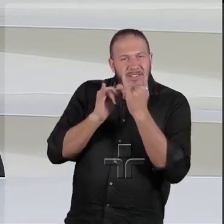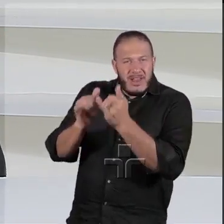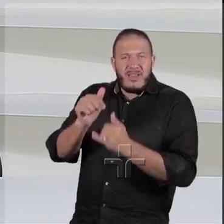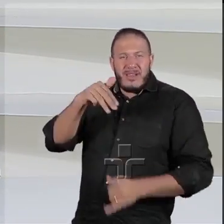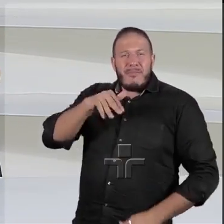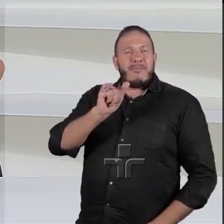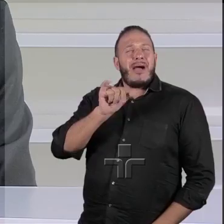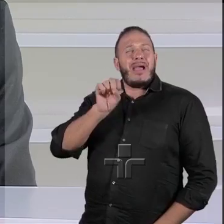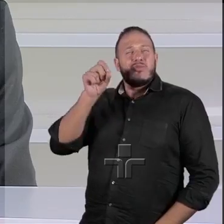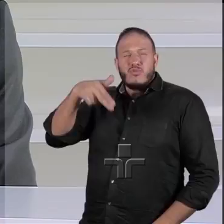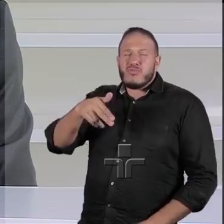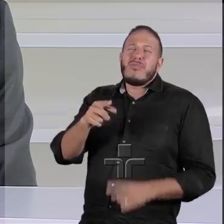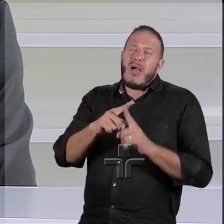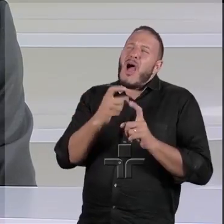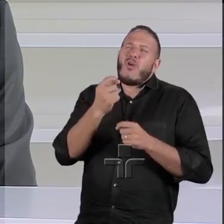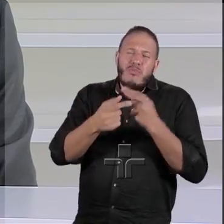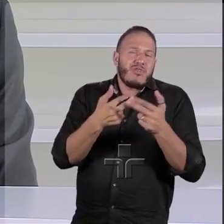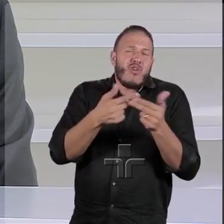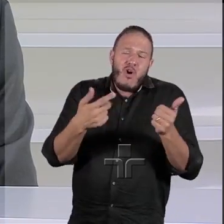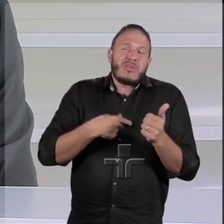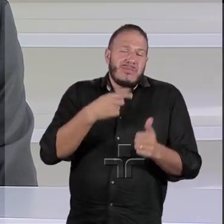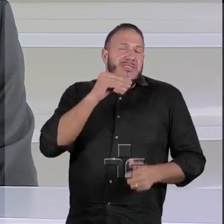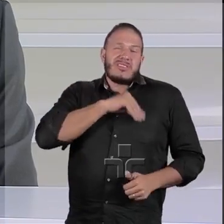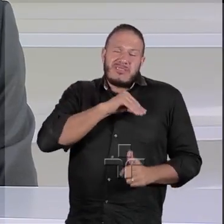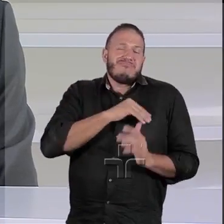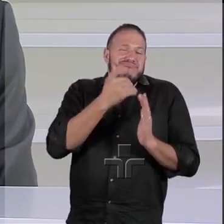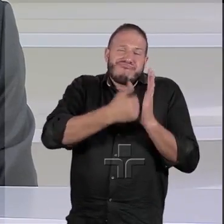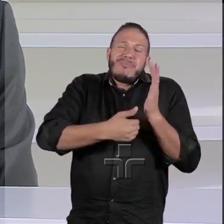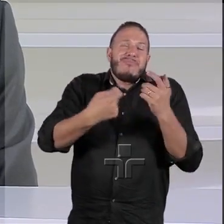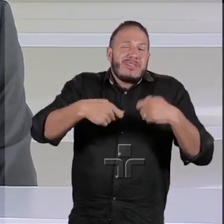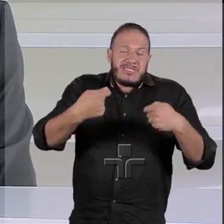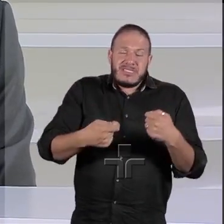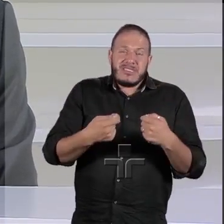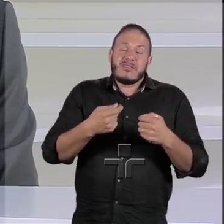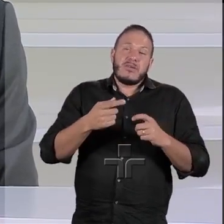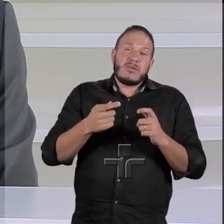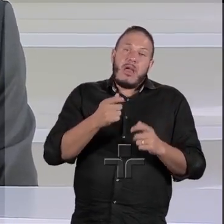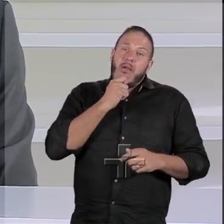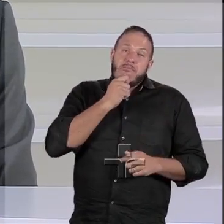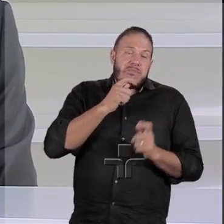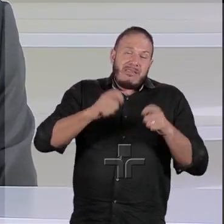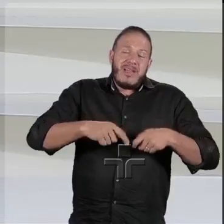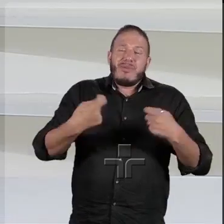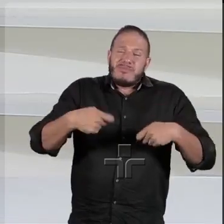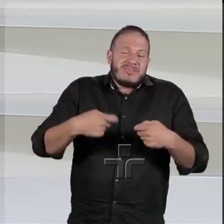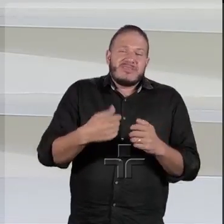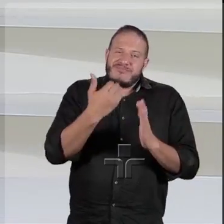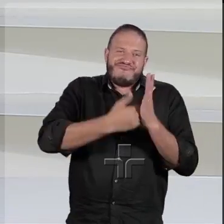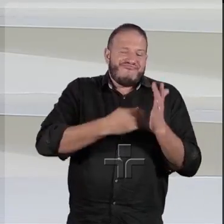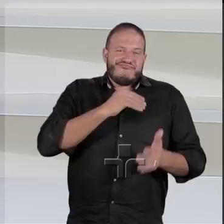que tributar na folha mesmo, né? no salário, né? Enquanto ainda for possível fazer isso, né?